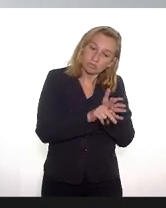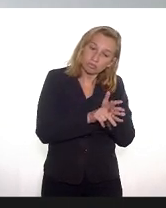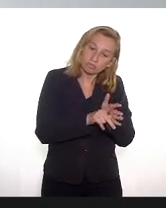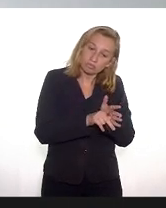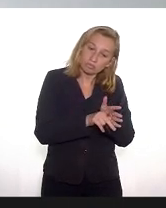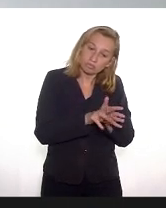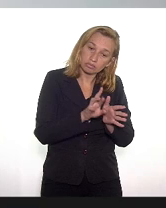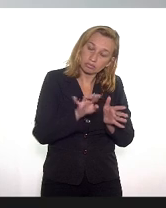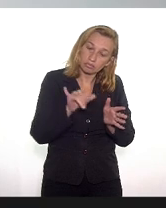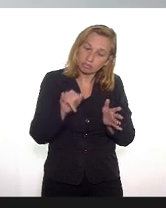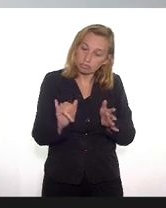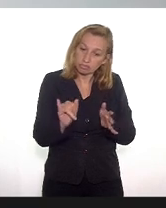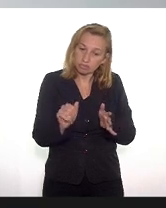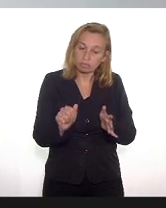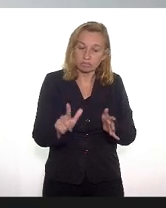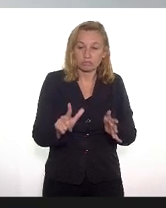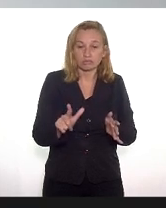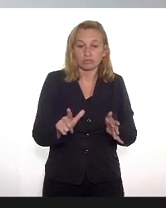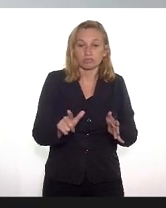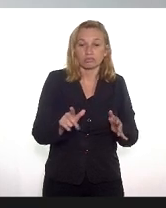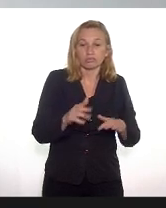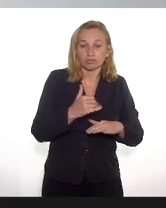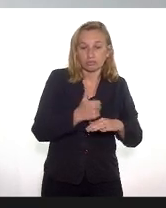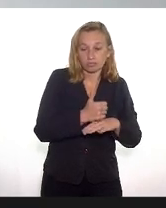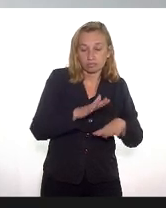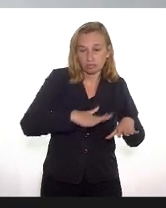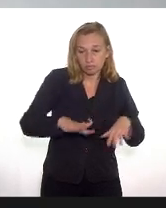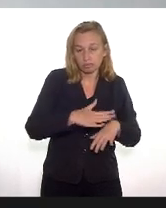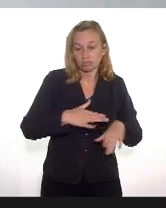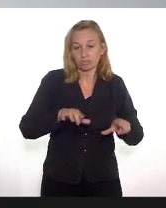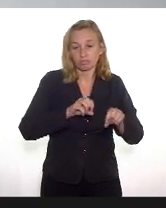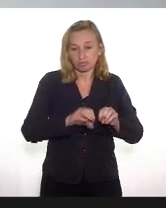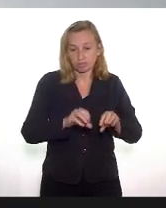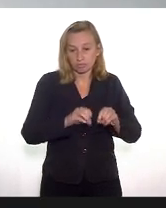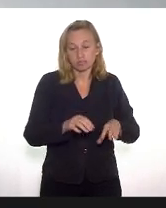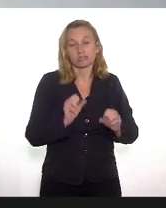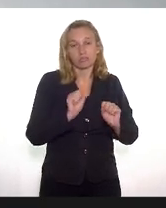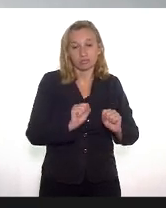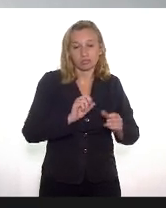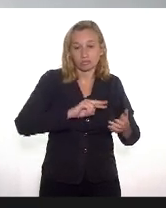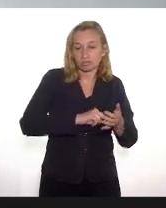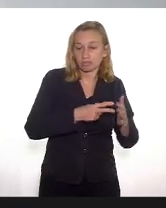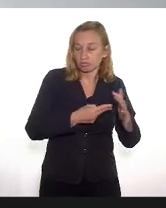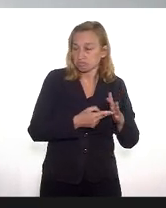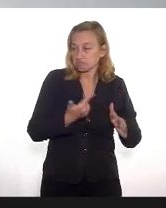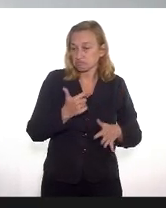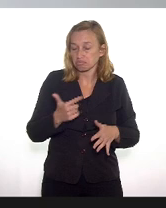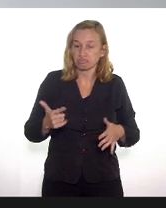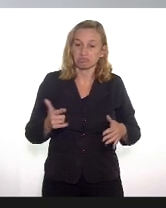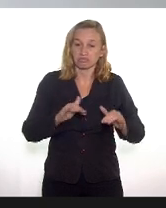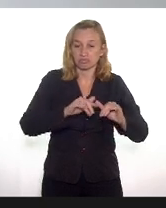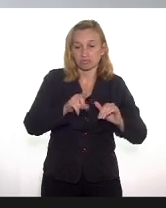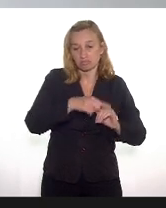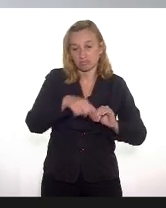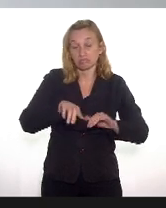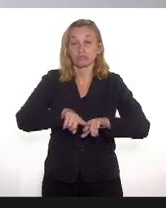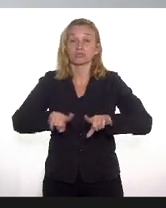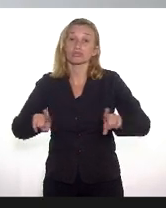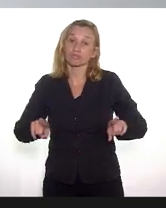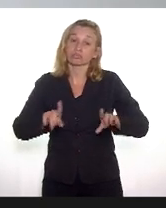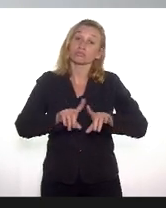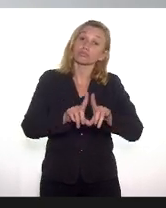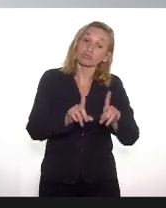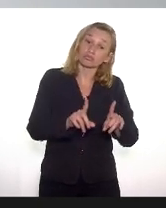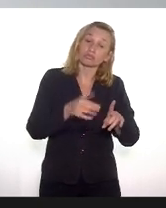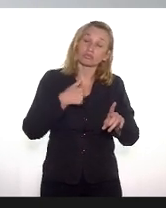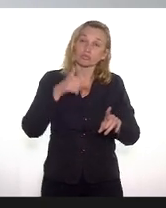do rol dos profissionais de educação, poderia não ter essa interpretação e acabar ficando excluída. Então,